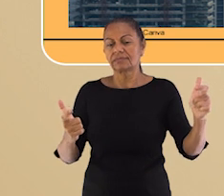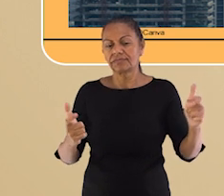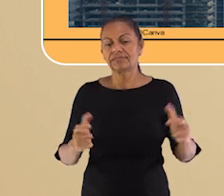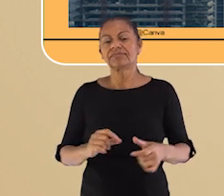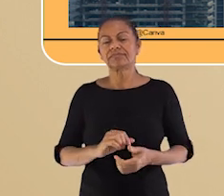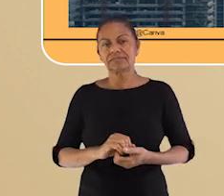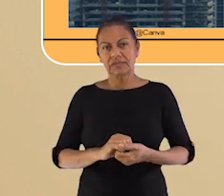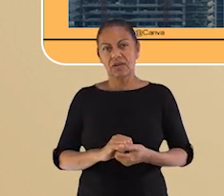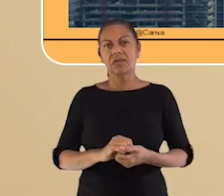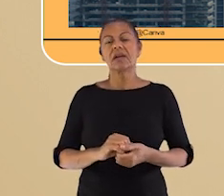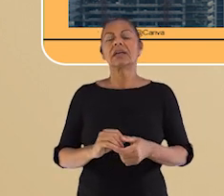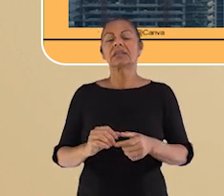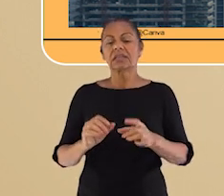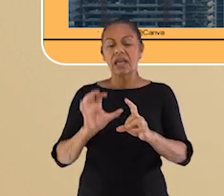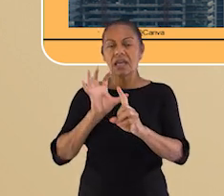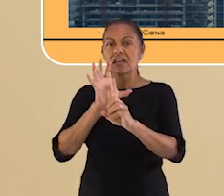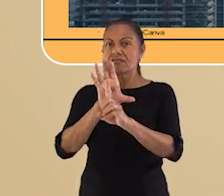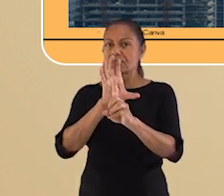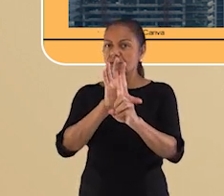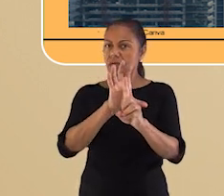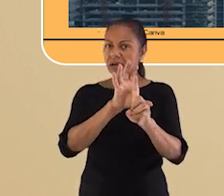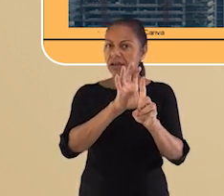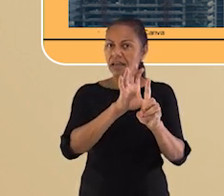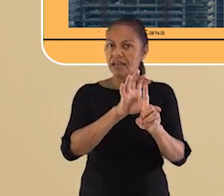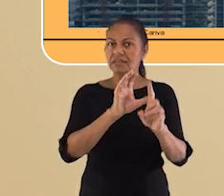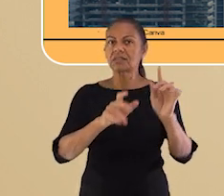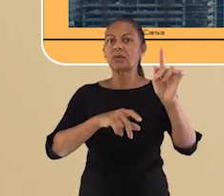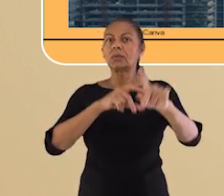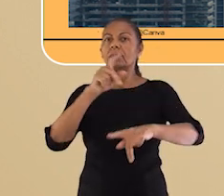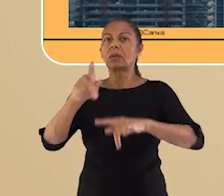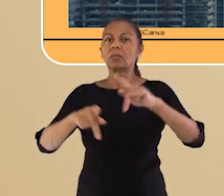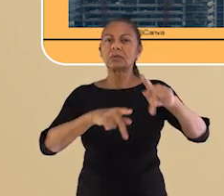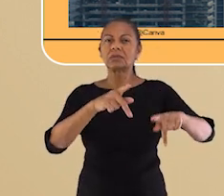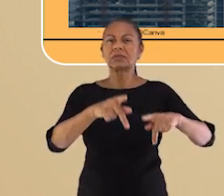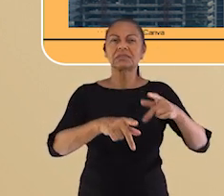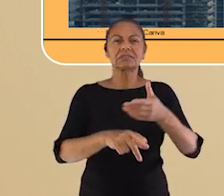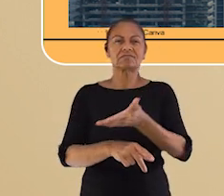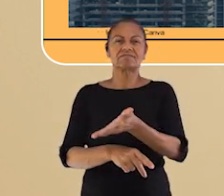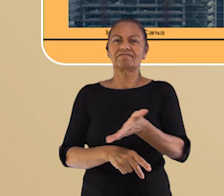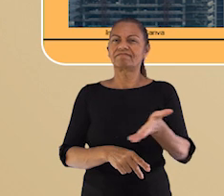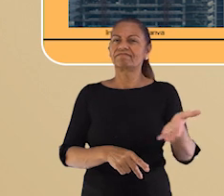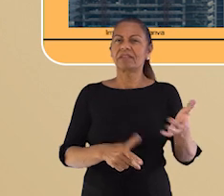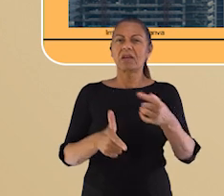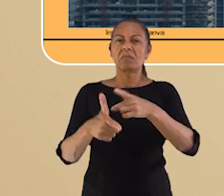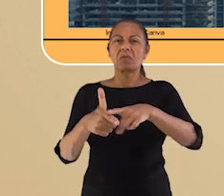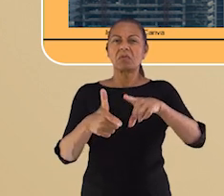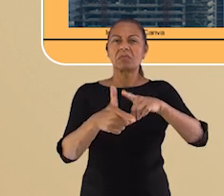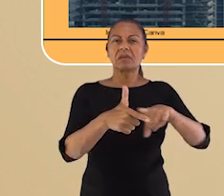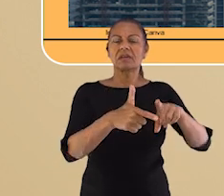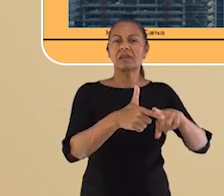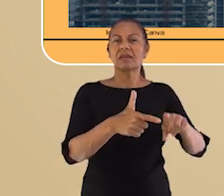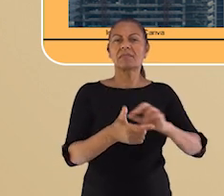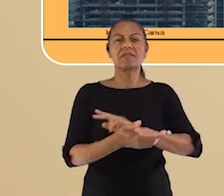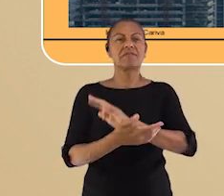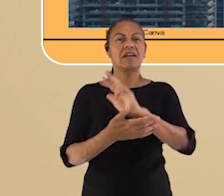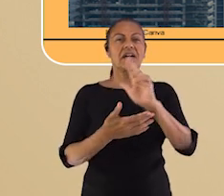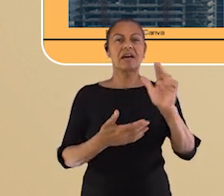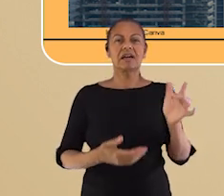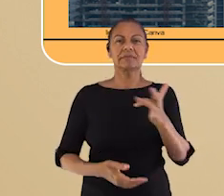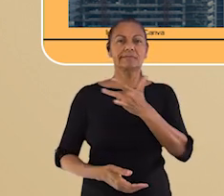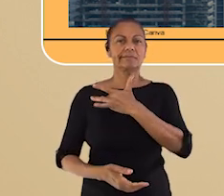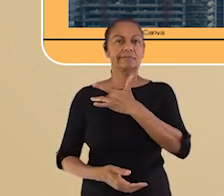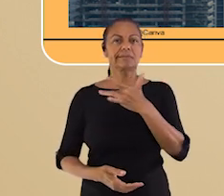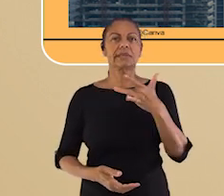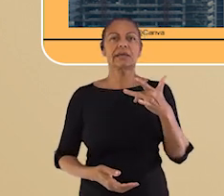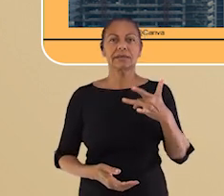poluição. Desta forma, a inversão térmica acaba afetando diretamente a população, provocando